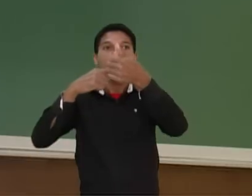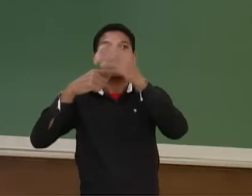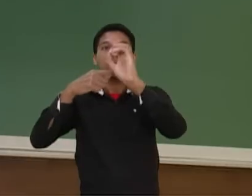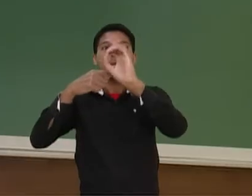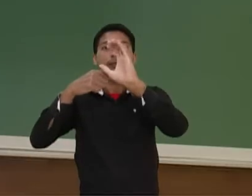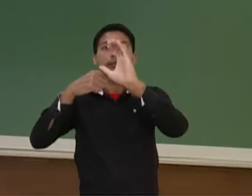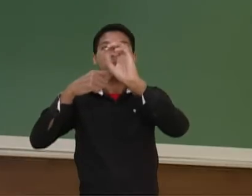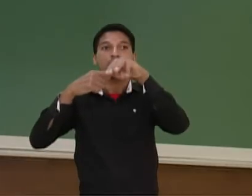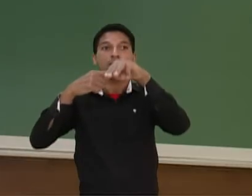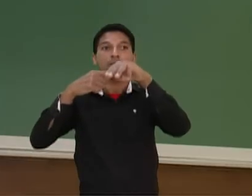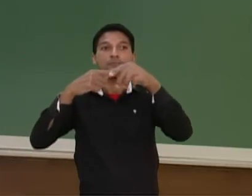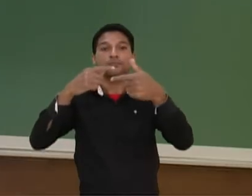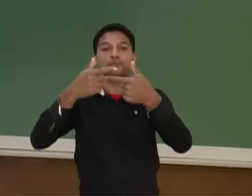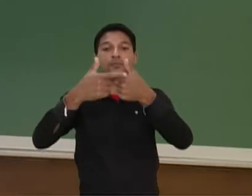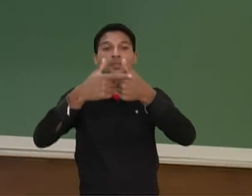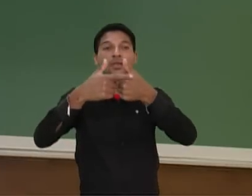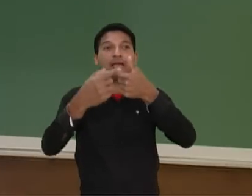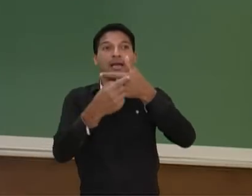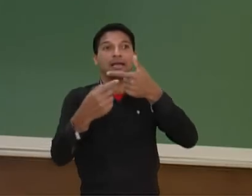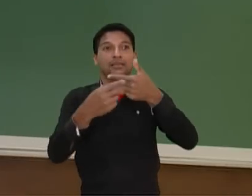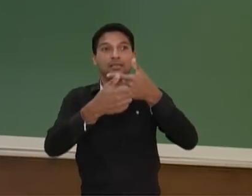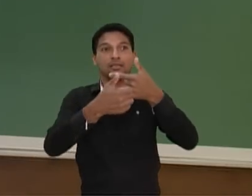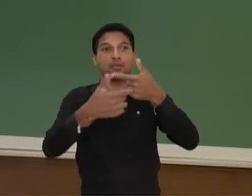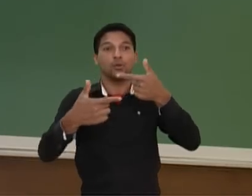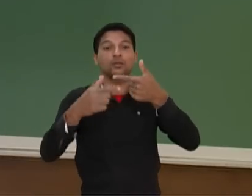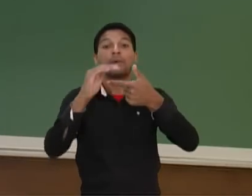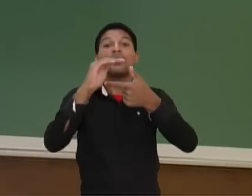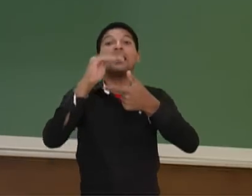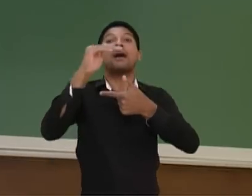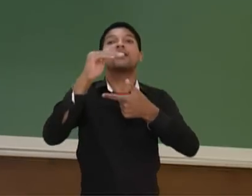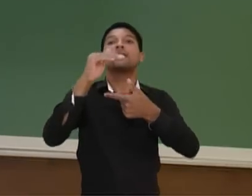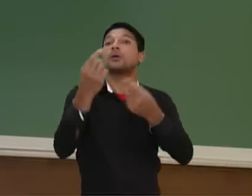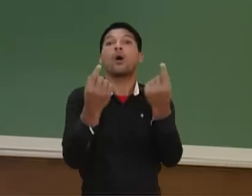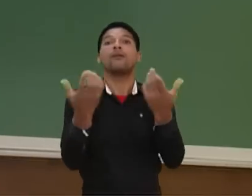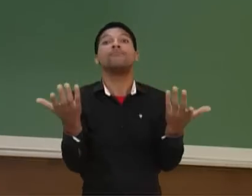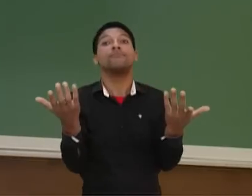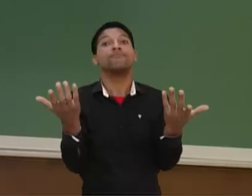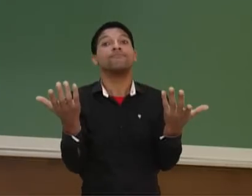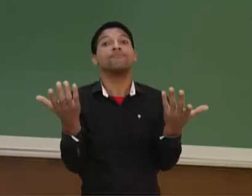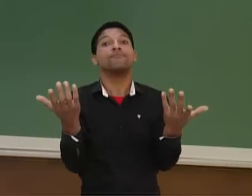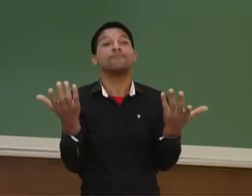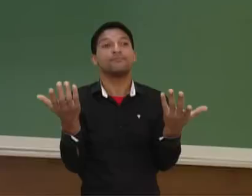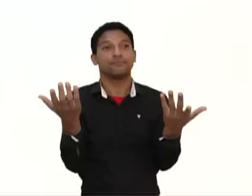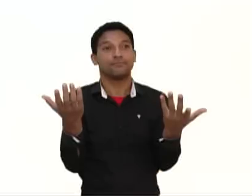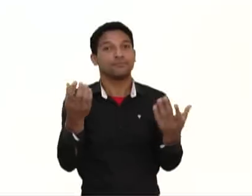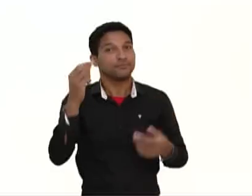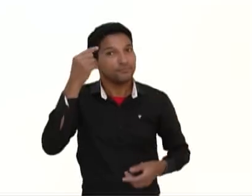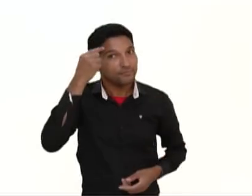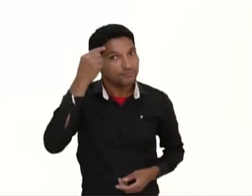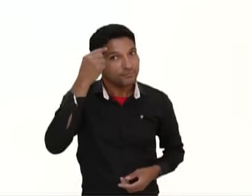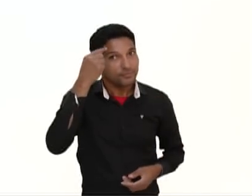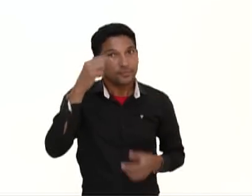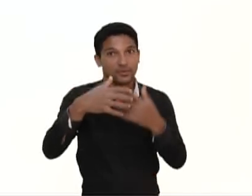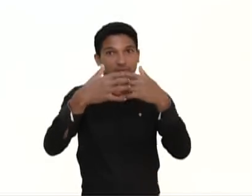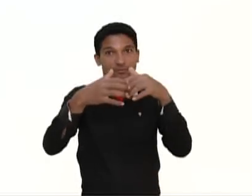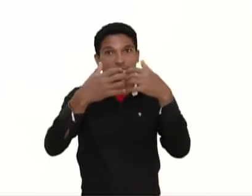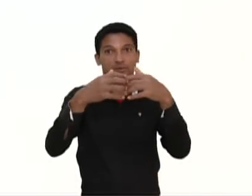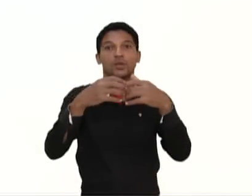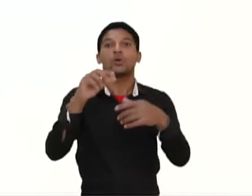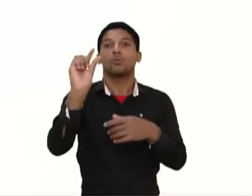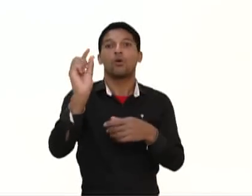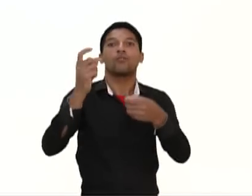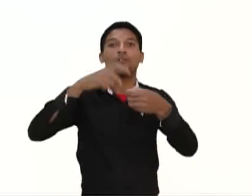base maior é 12, qual é a medida da outra base? A medida da base menor. Pense um pouquinho e eu já volto com a